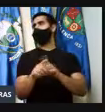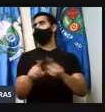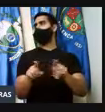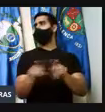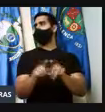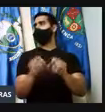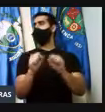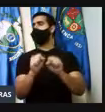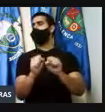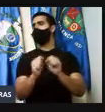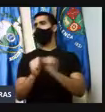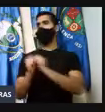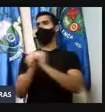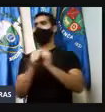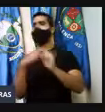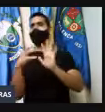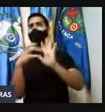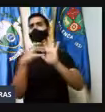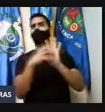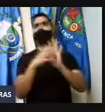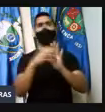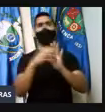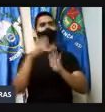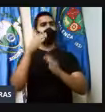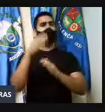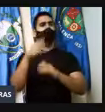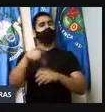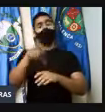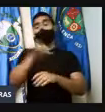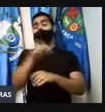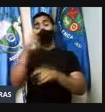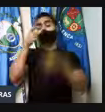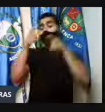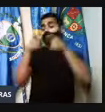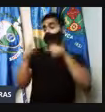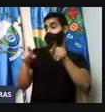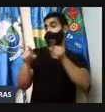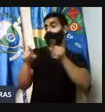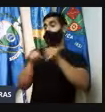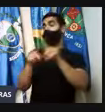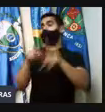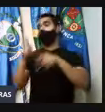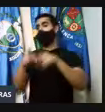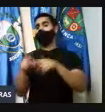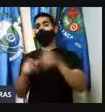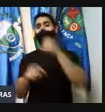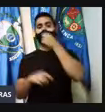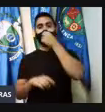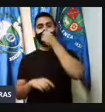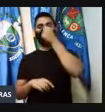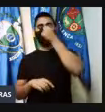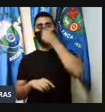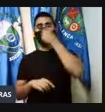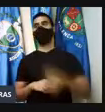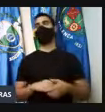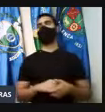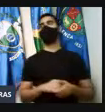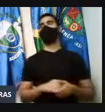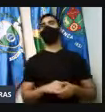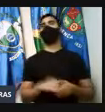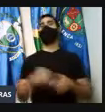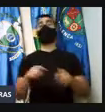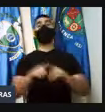ao comum dessa Casa legislar sobre assuntos de interesse local consoante disposto no